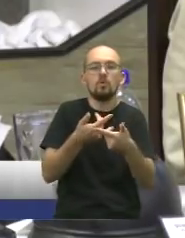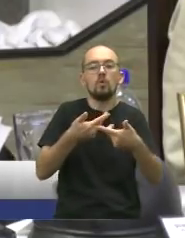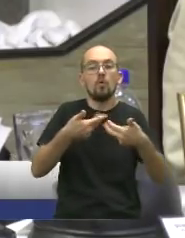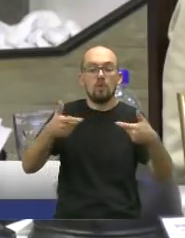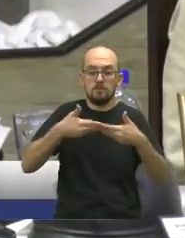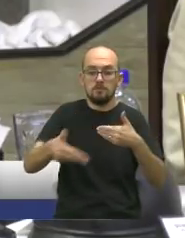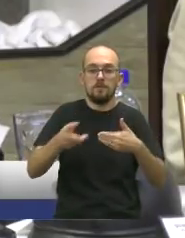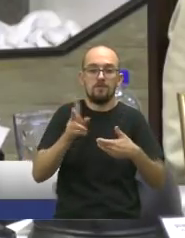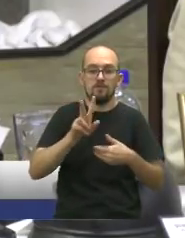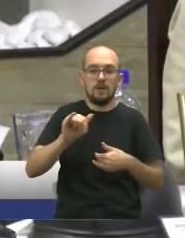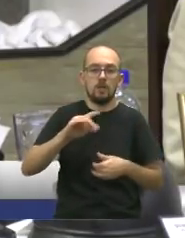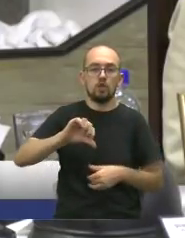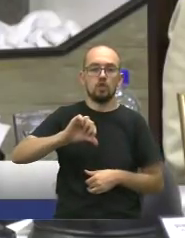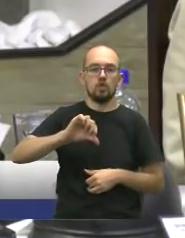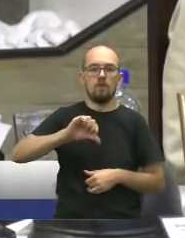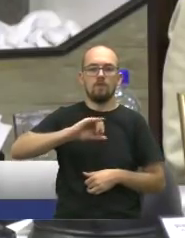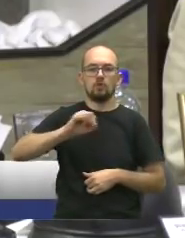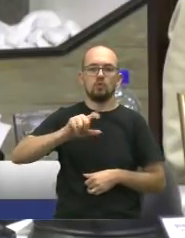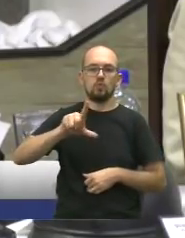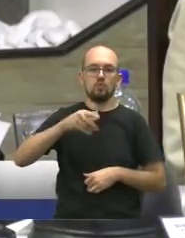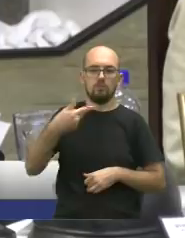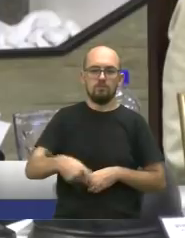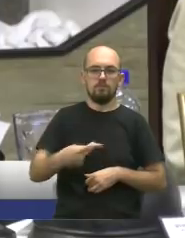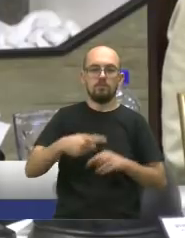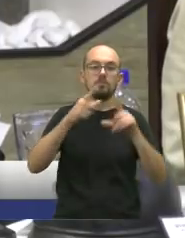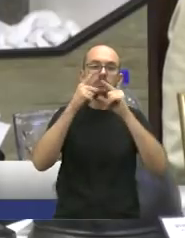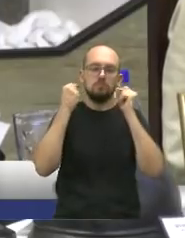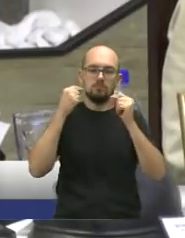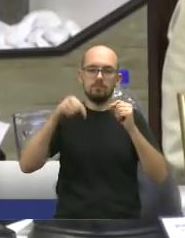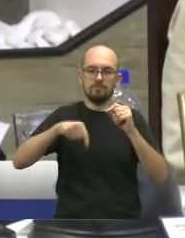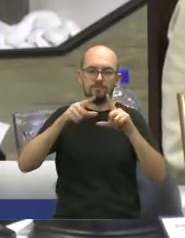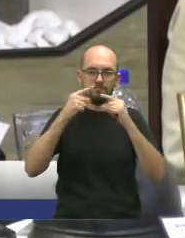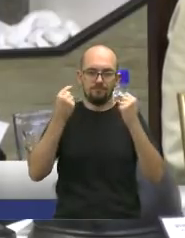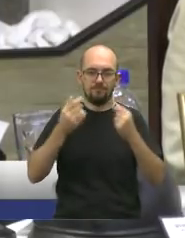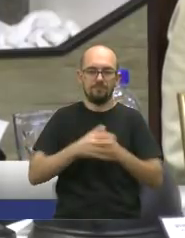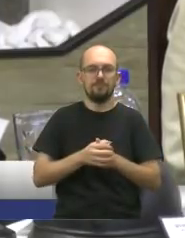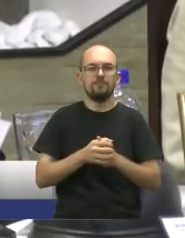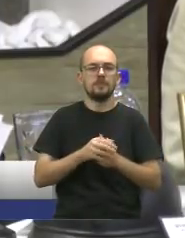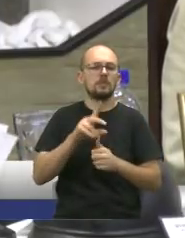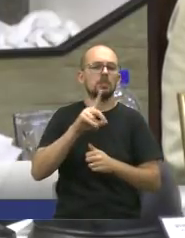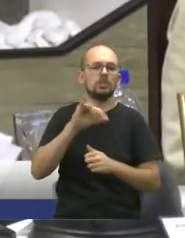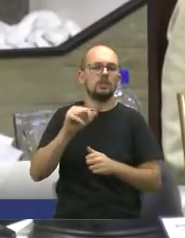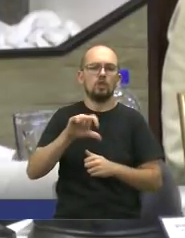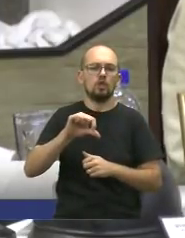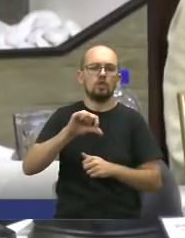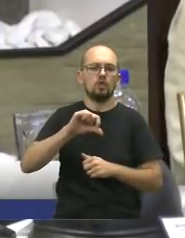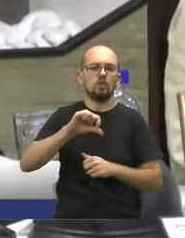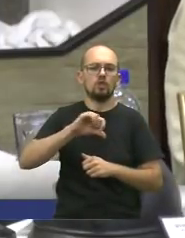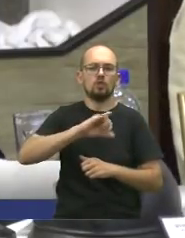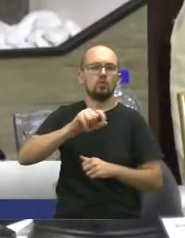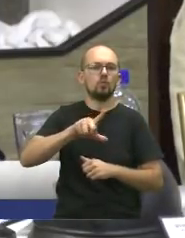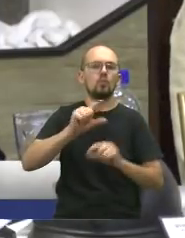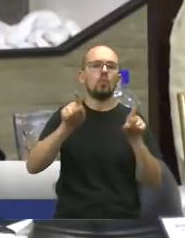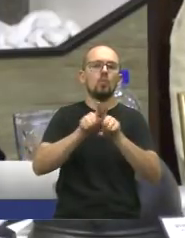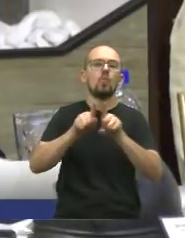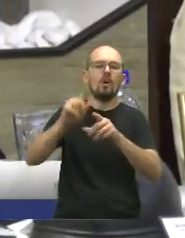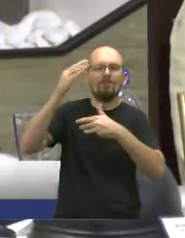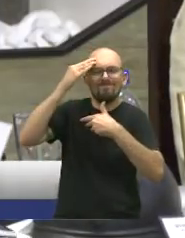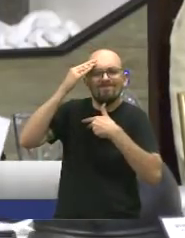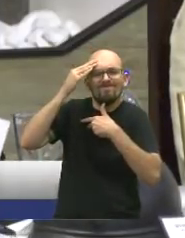de julho, em nosso município. A data em que honramos a memória de nossos